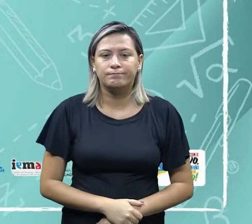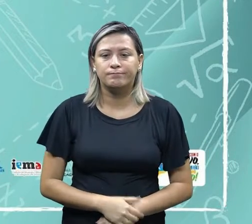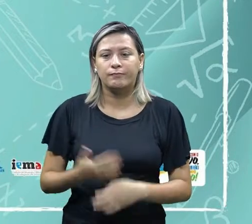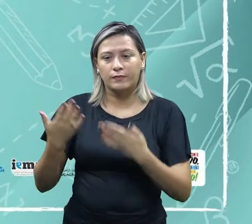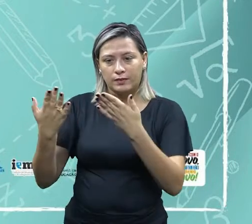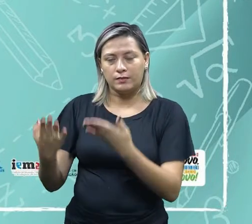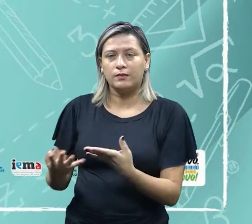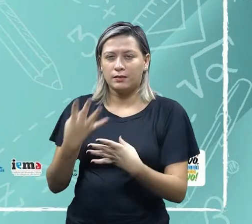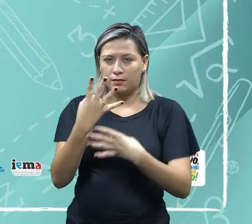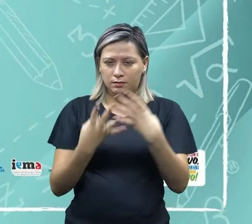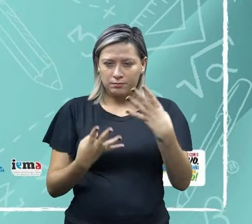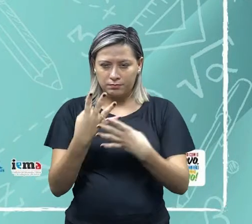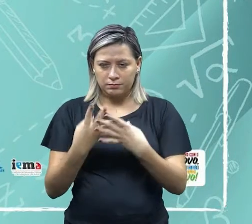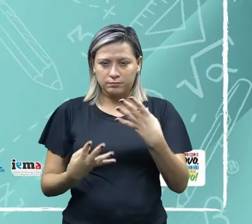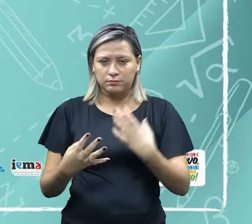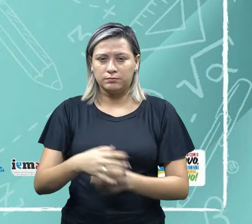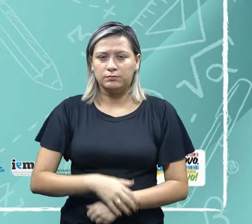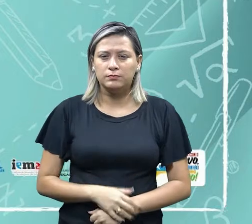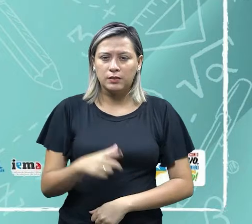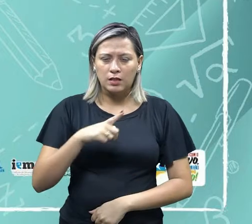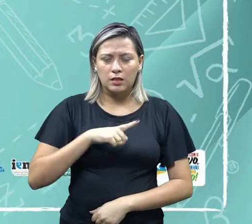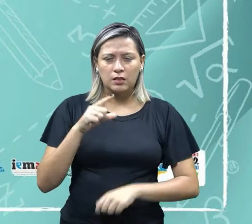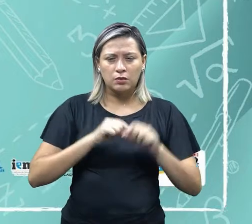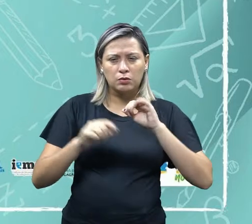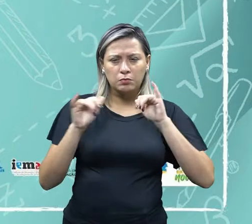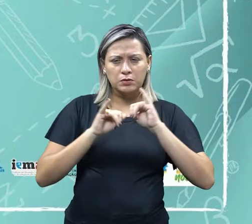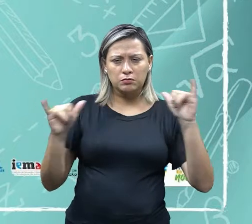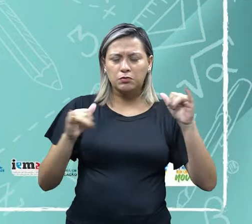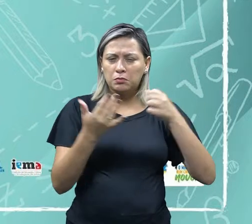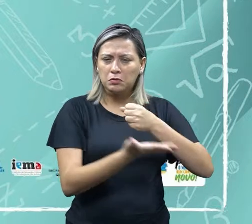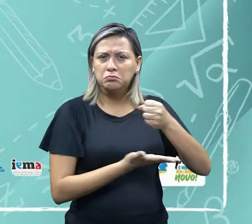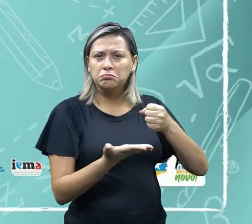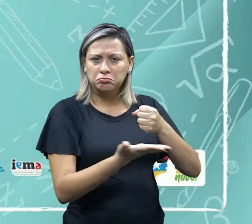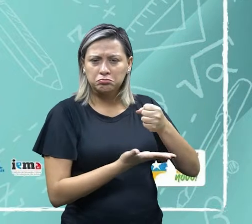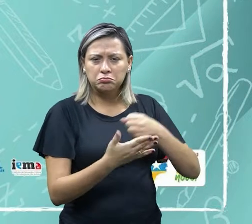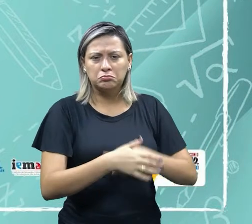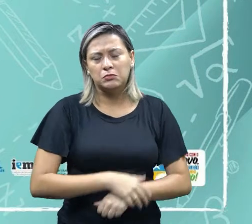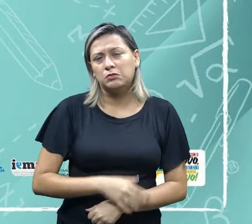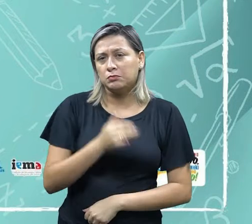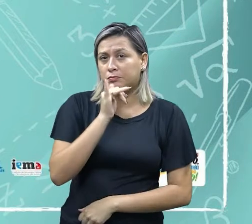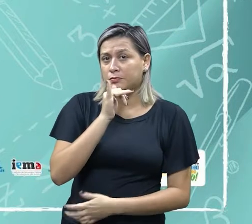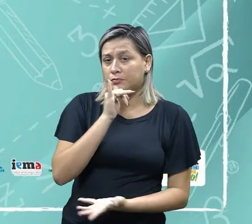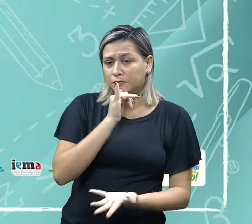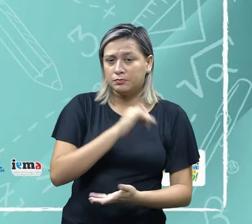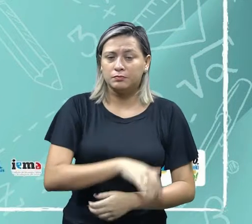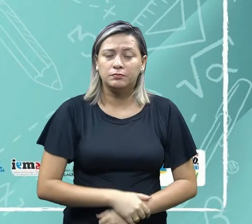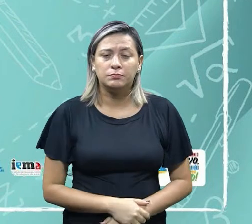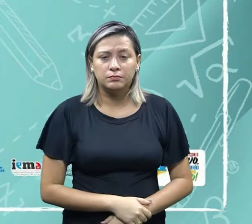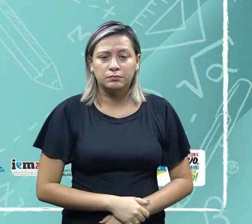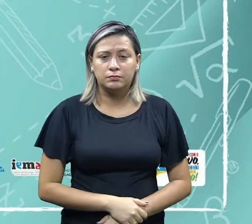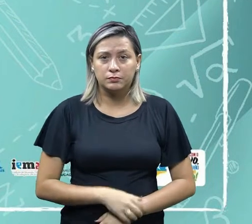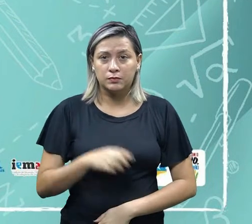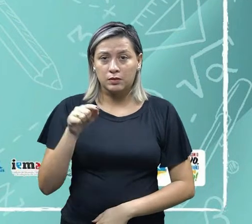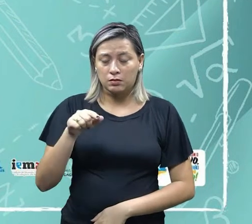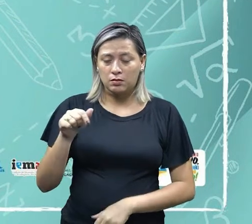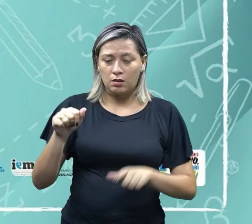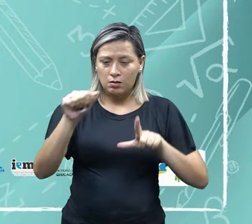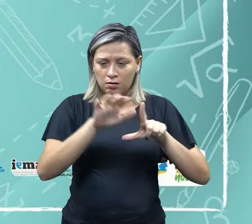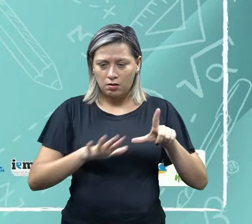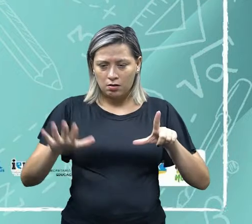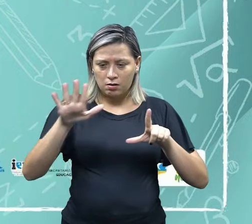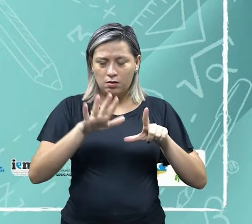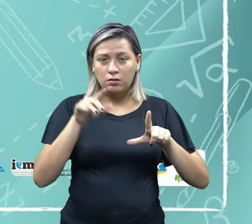Nessa tabela tem algumas informações básicas. Por exemplo, na área que você vai trabalhar,